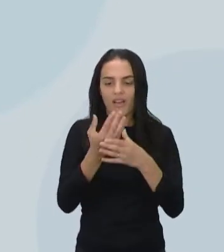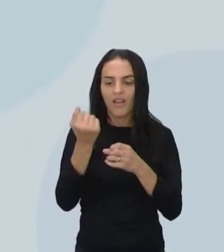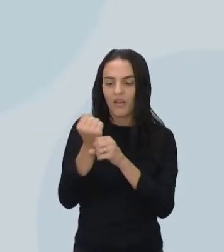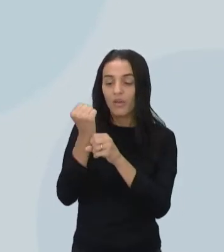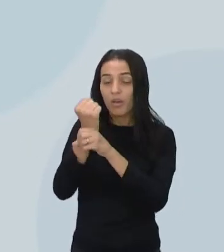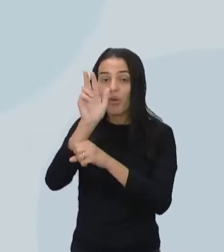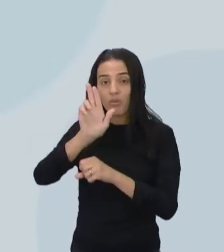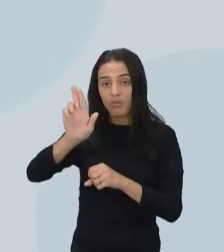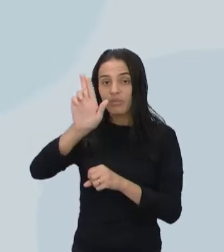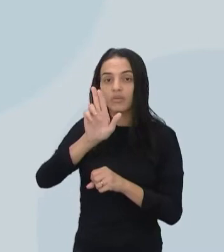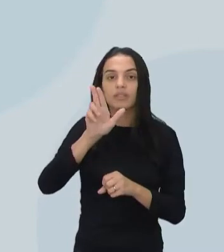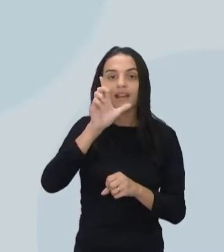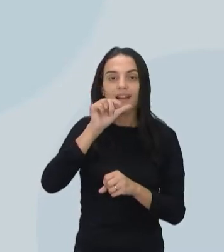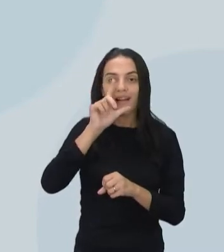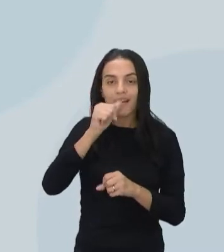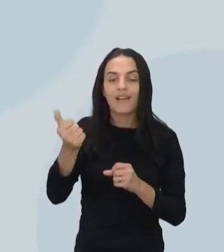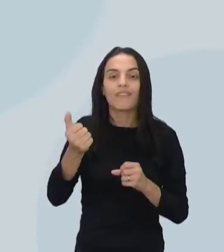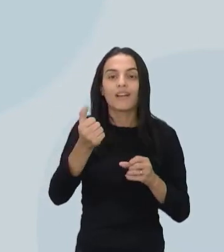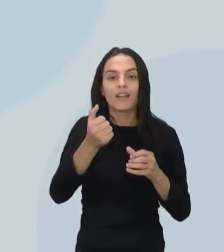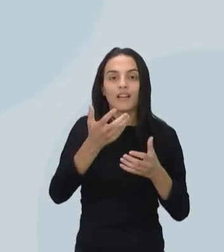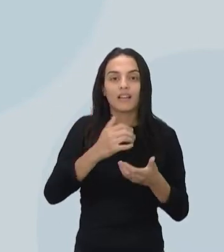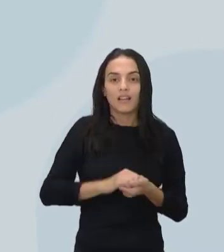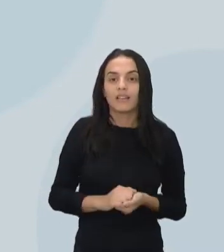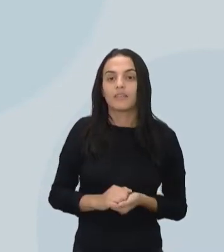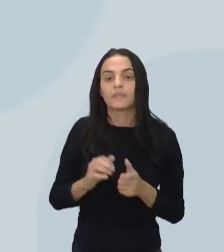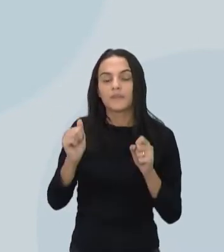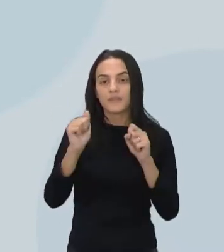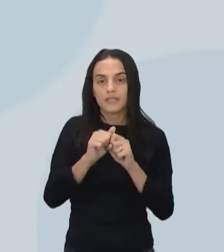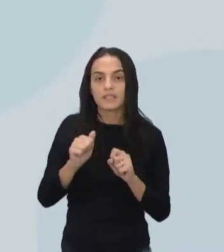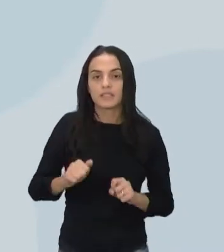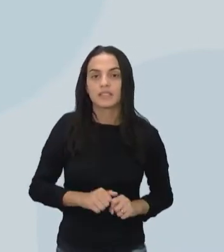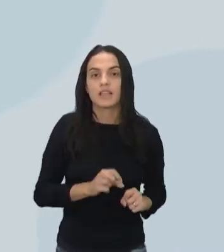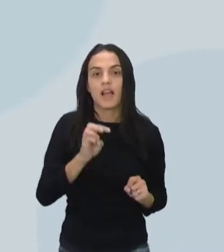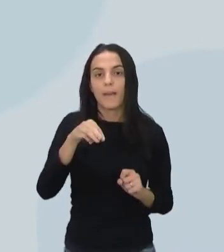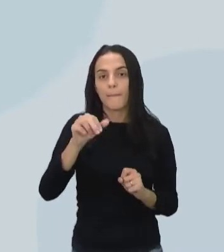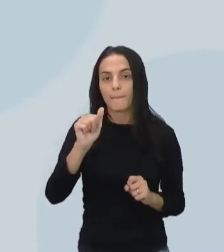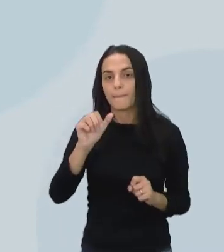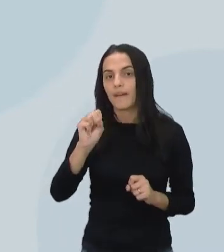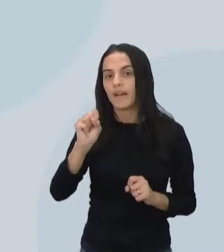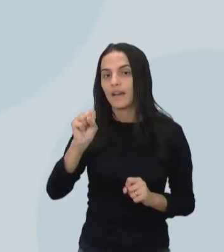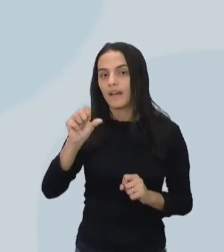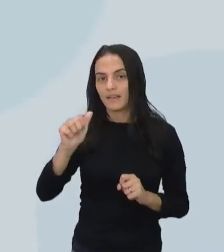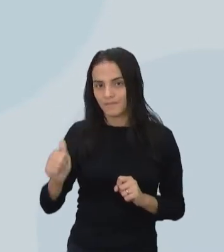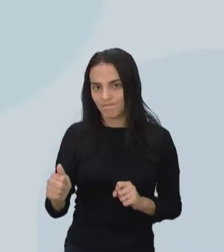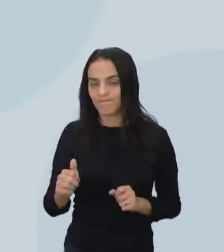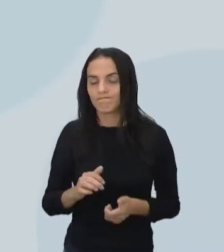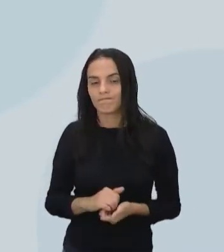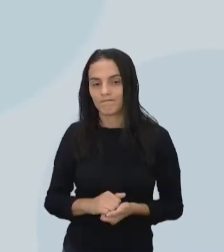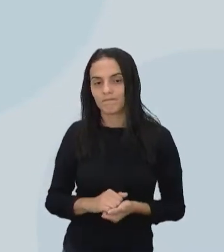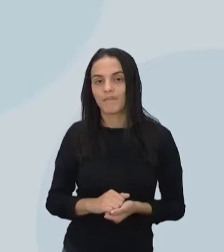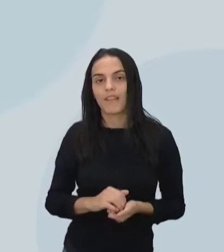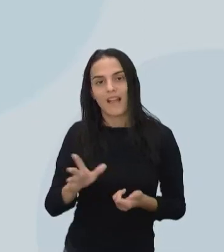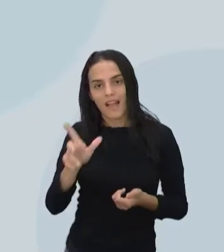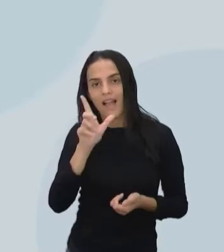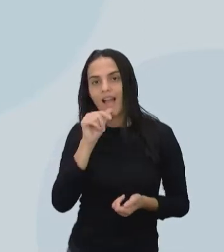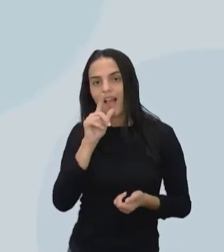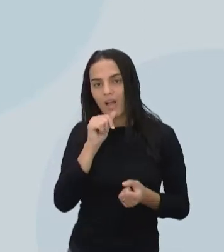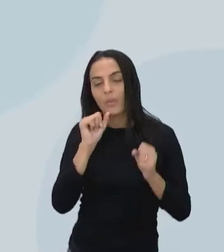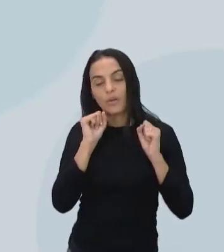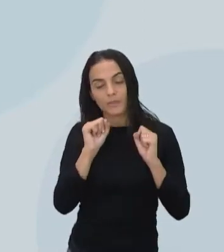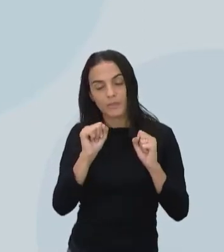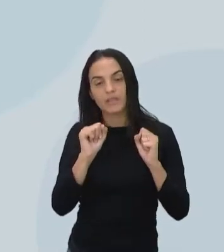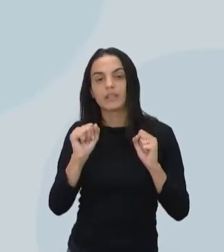essa água, né, vai lá, liga a torneira para fazer lá a massa do cimento, e não haveria necessidade que essa água fosse uma